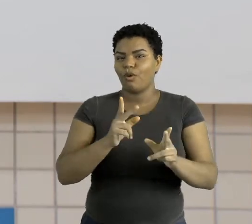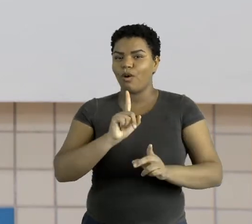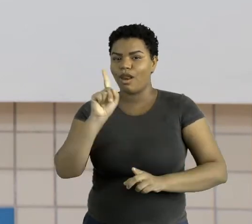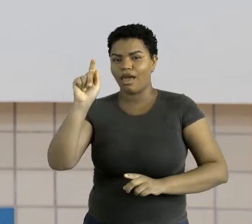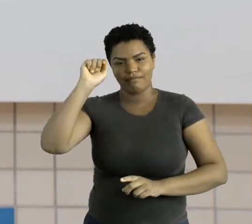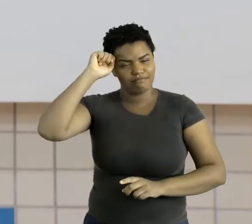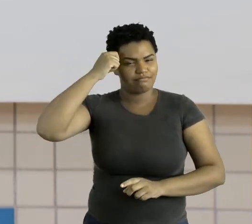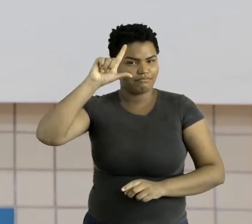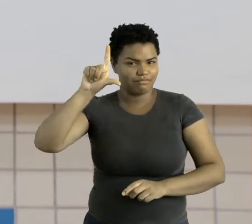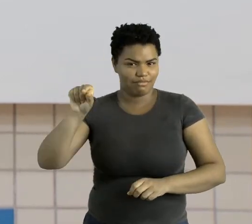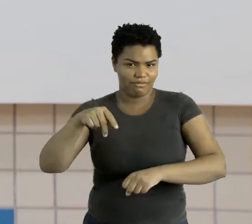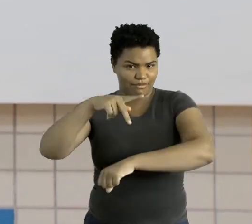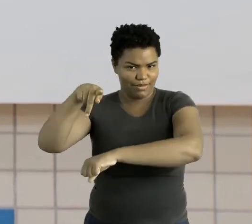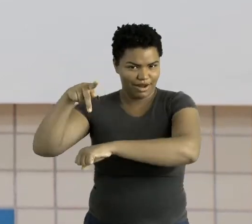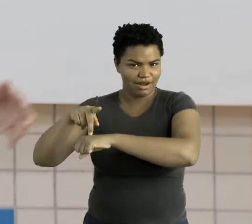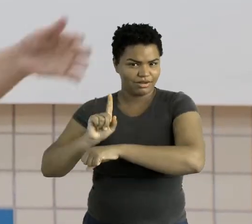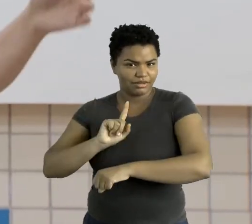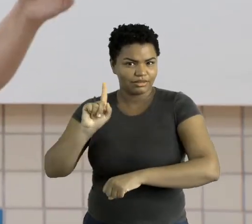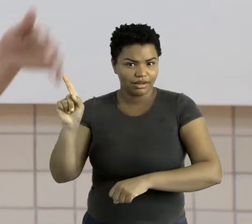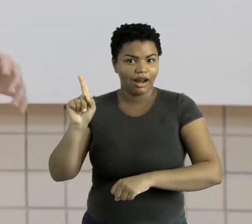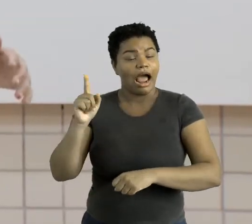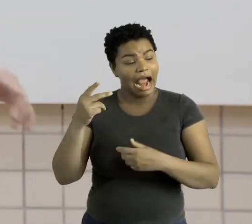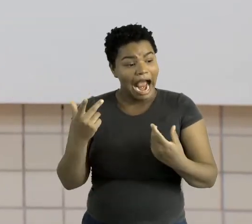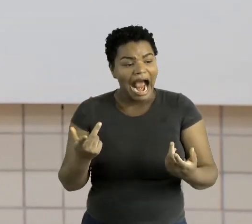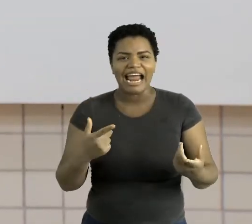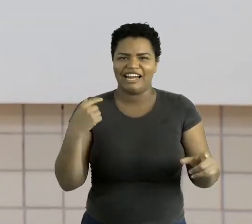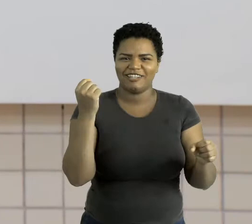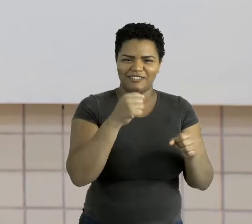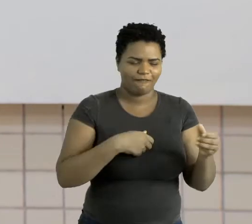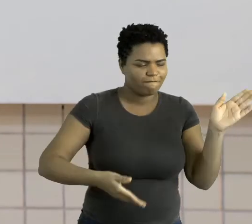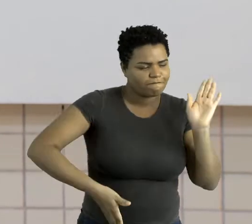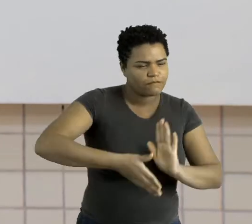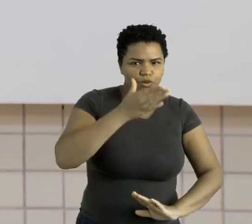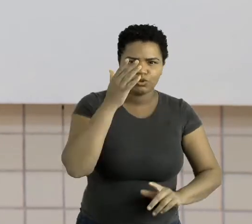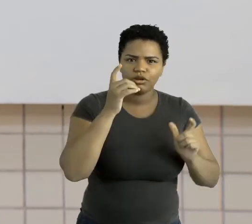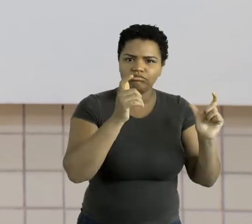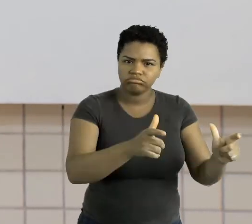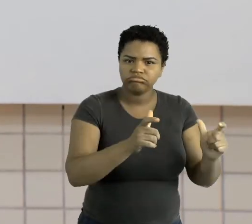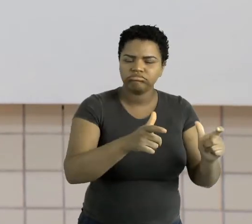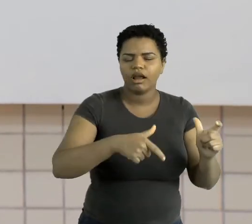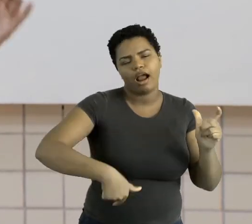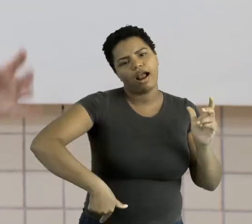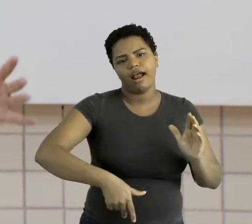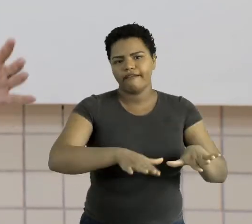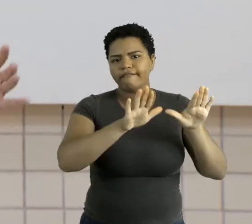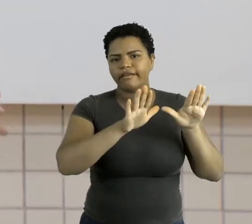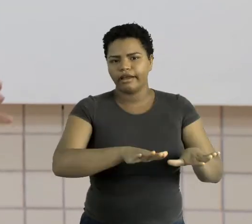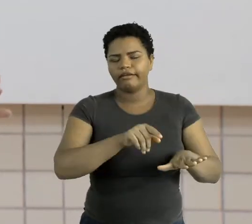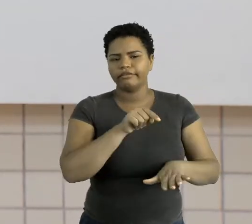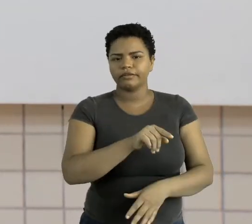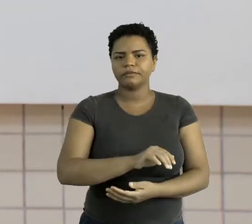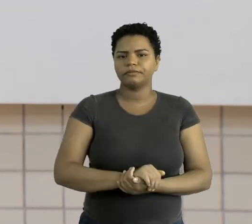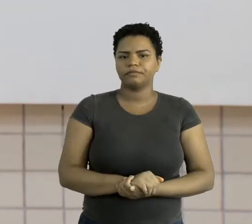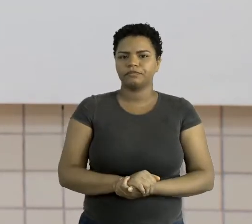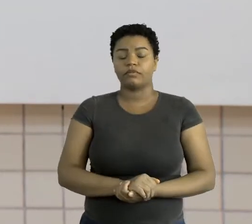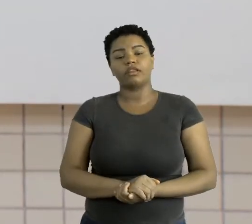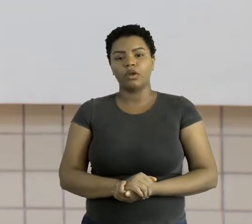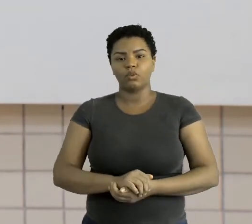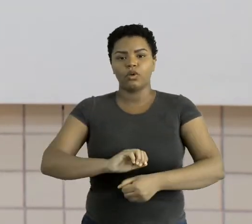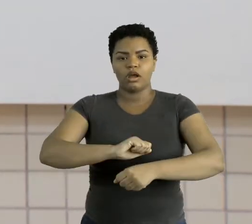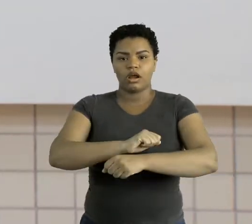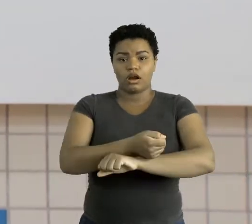refúgio deles. Então, eles fugiam para esses quilombos e lá. O Quilombo dos Palmares, que é um dos maiores que já existiu até hoje,